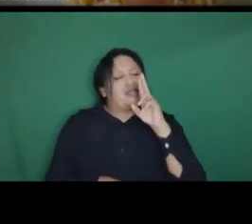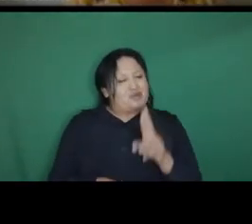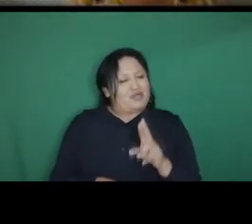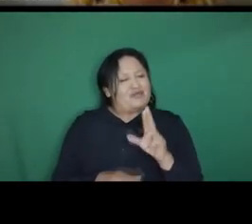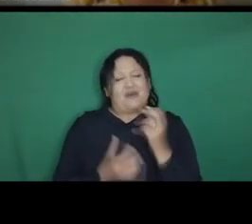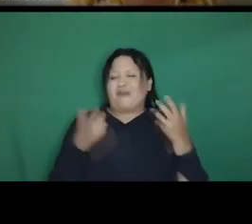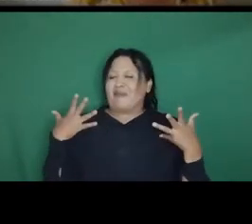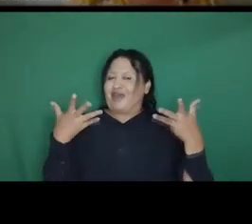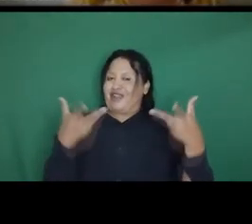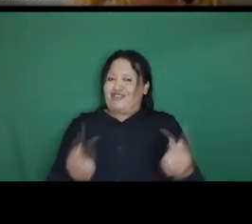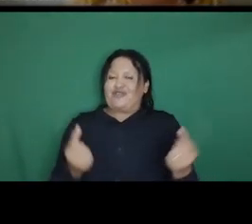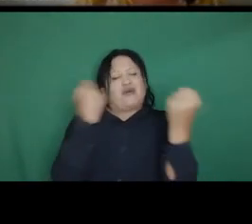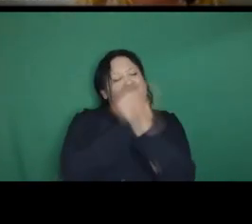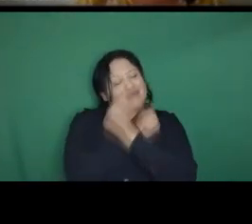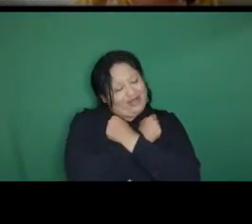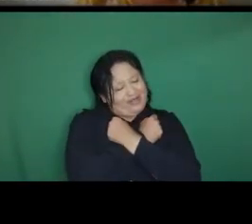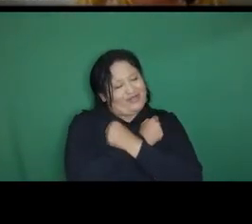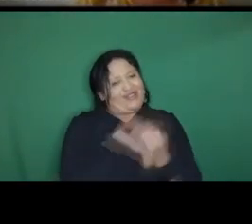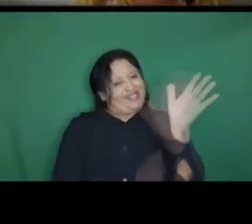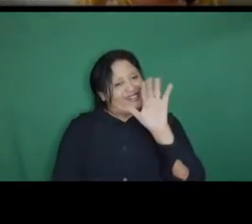e até a próxima